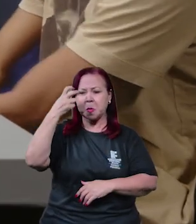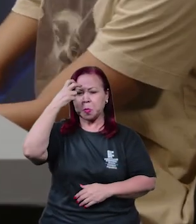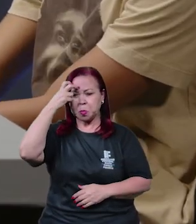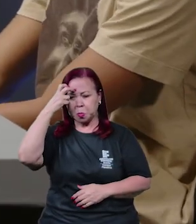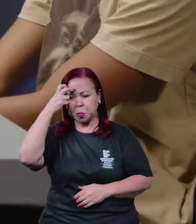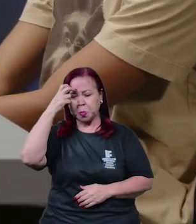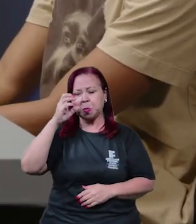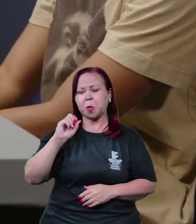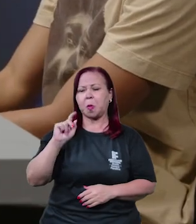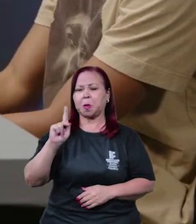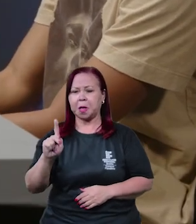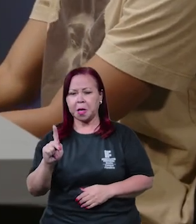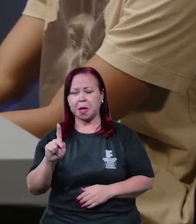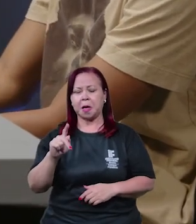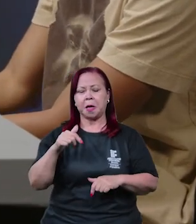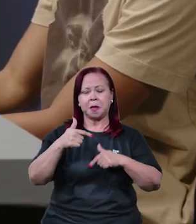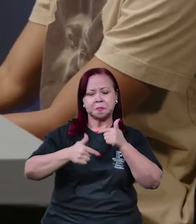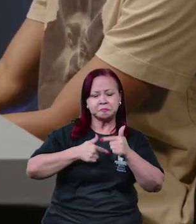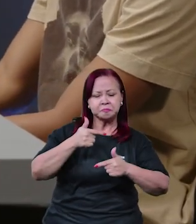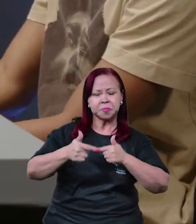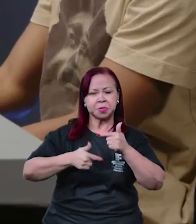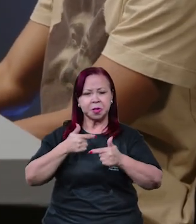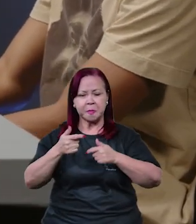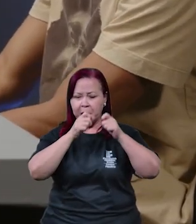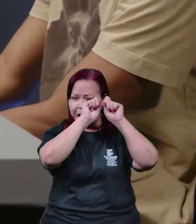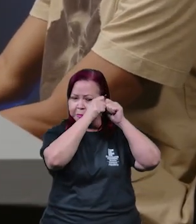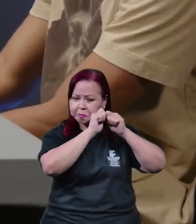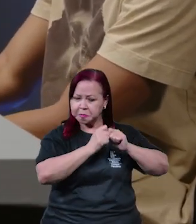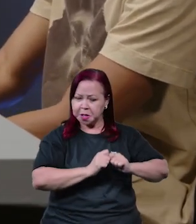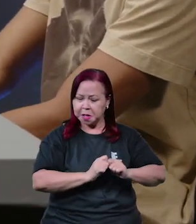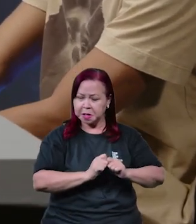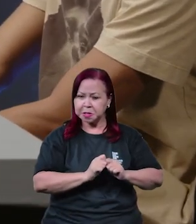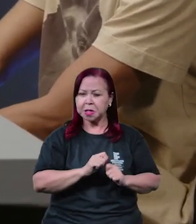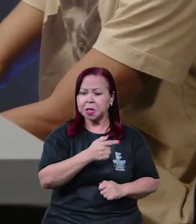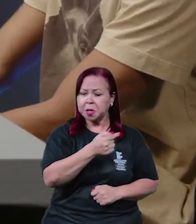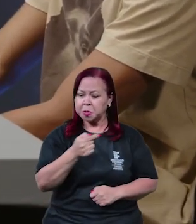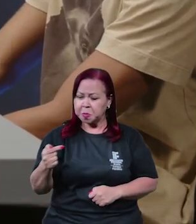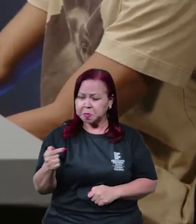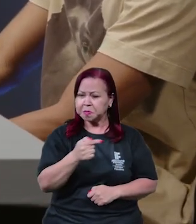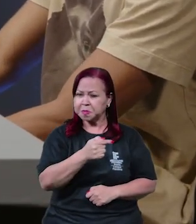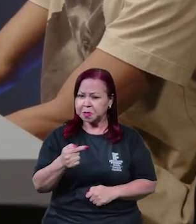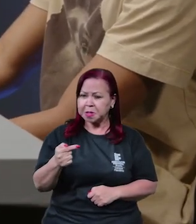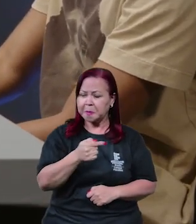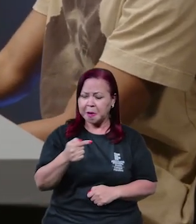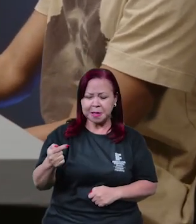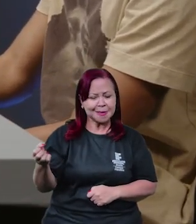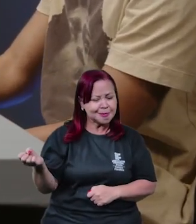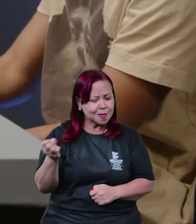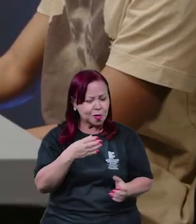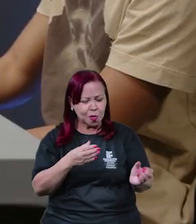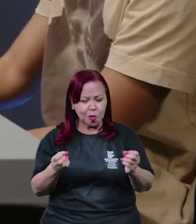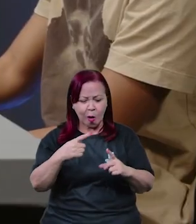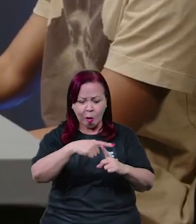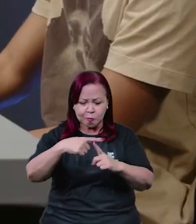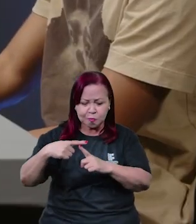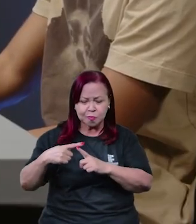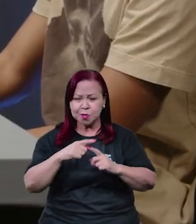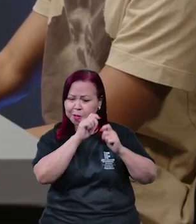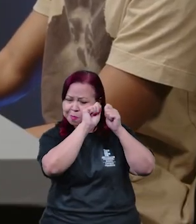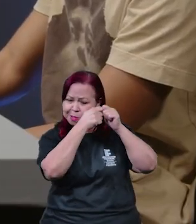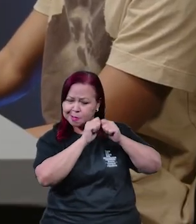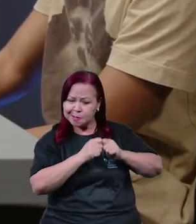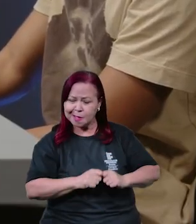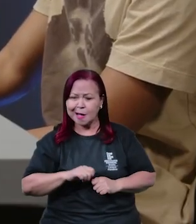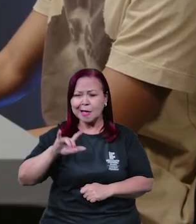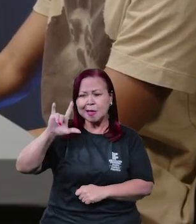a trabalhar com tranças e toda semana também tem um lançamento de tranças. É um dia você abre o Instagram e já